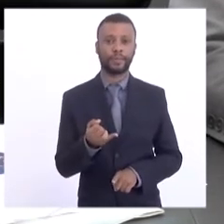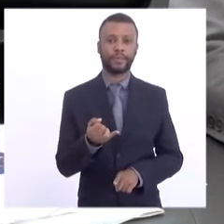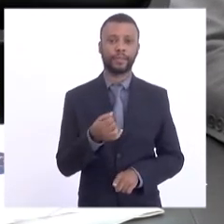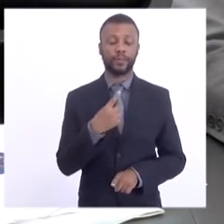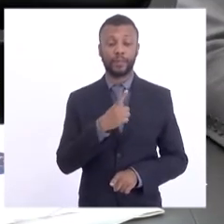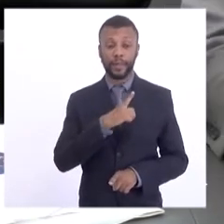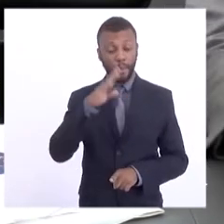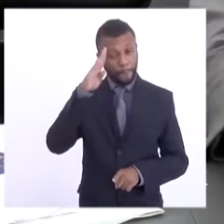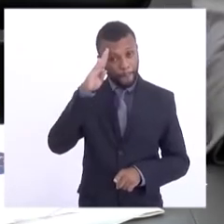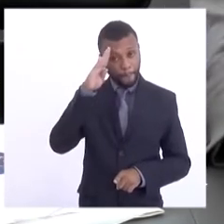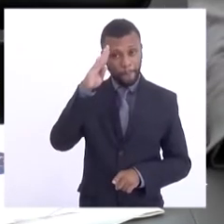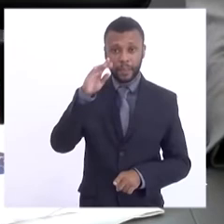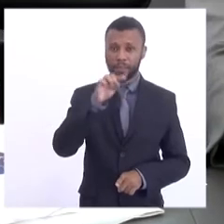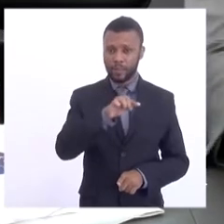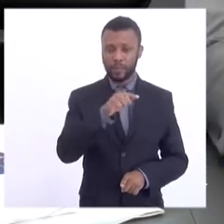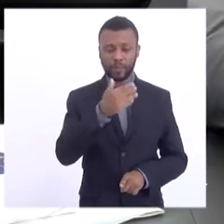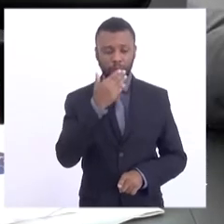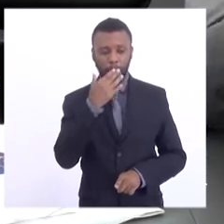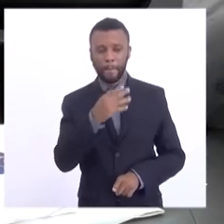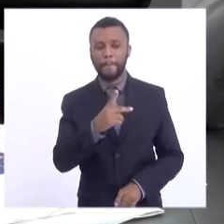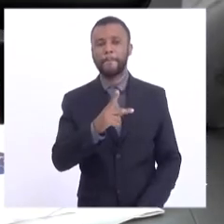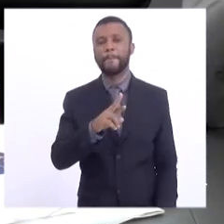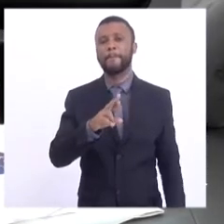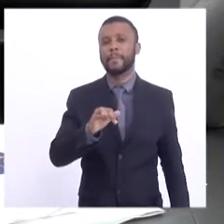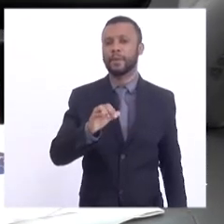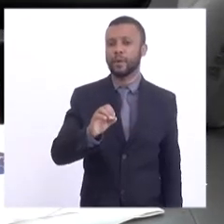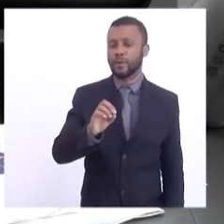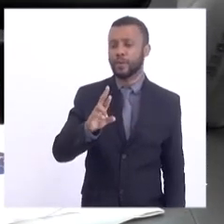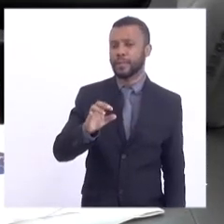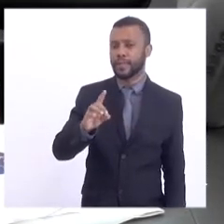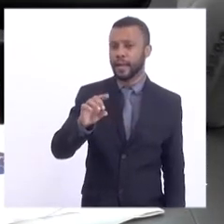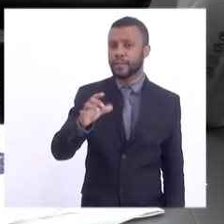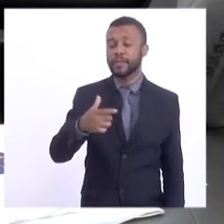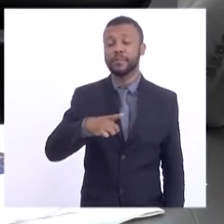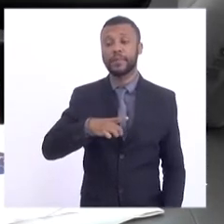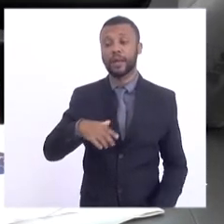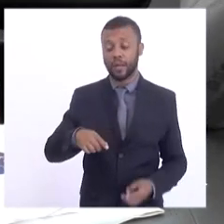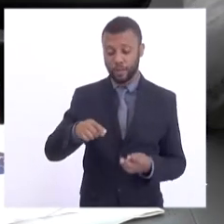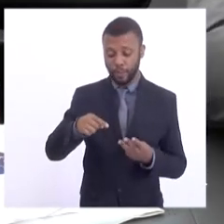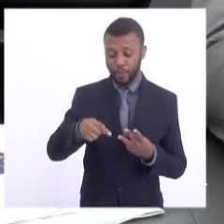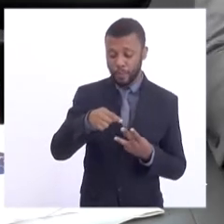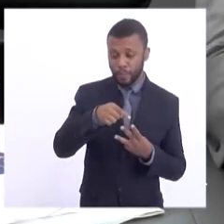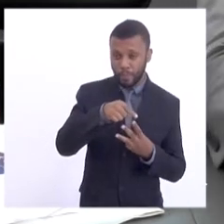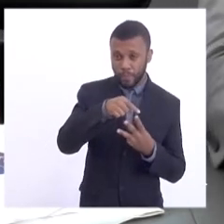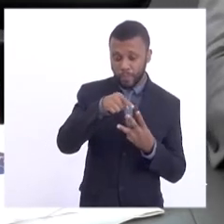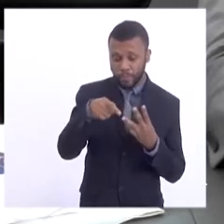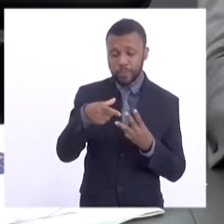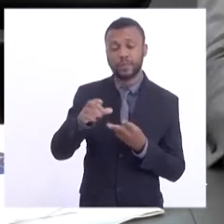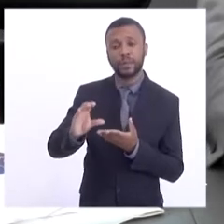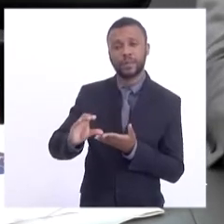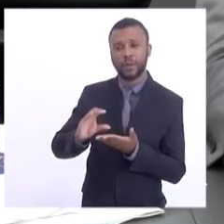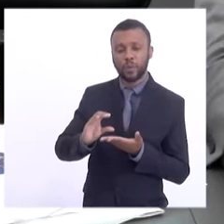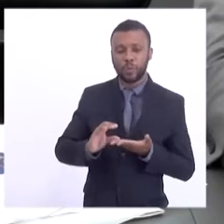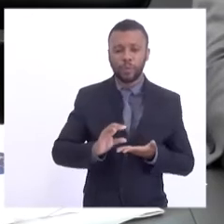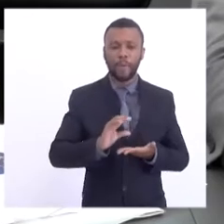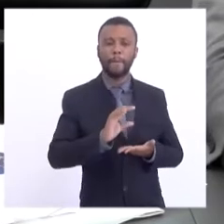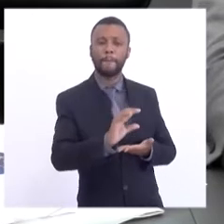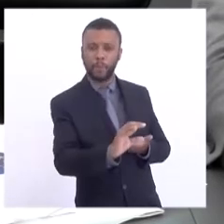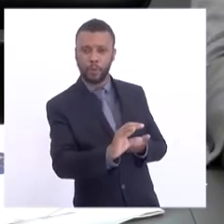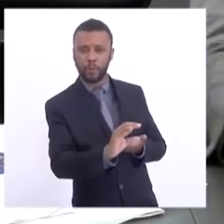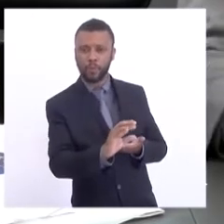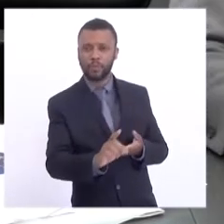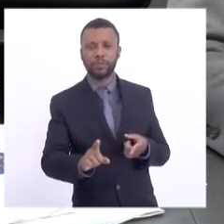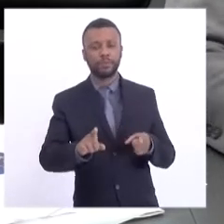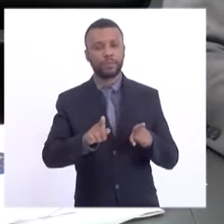prioridade de recursos tanto do cised quanto do quanto tanto do feto e que é a maior fonte conta do